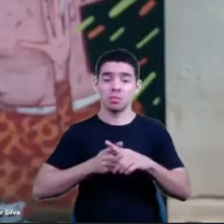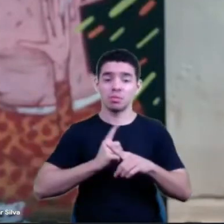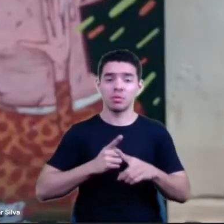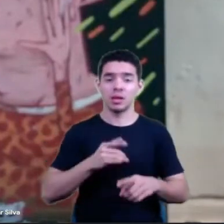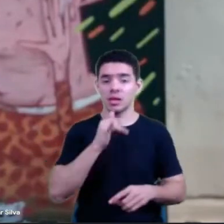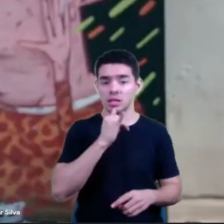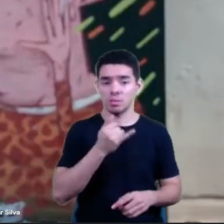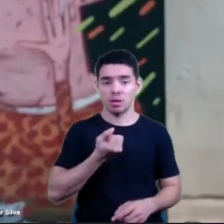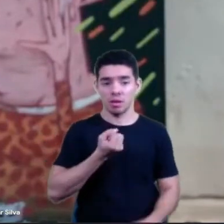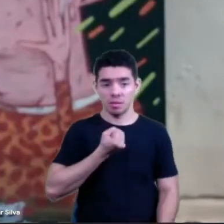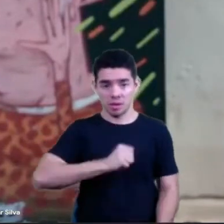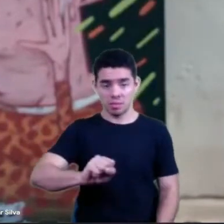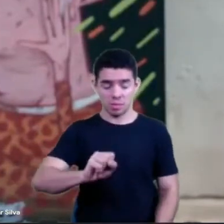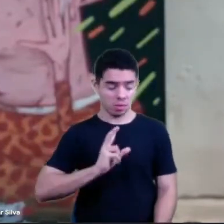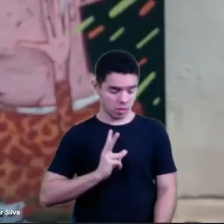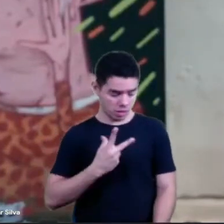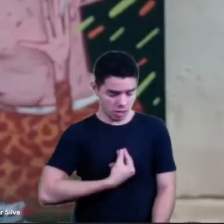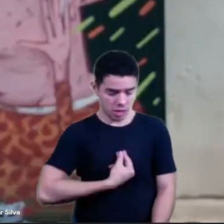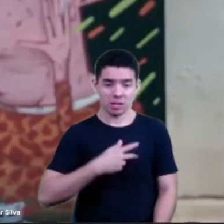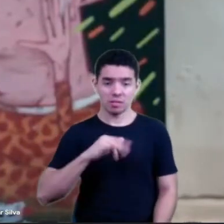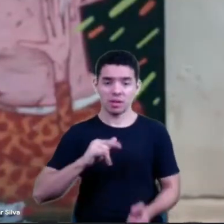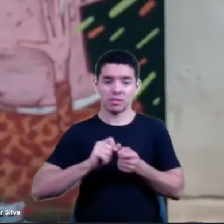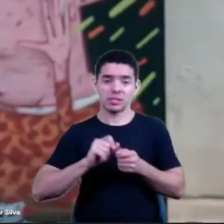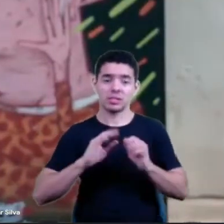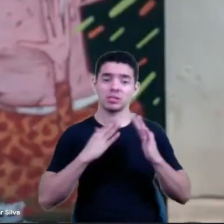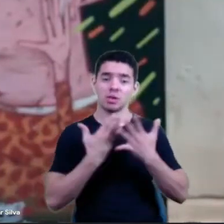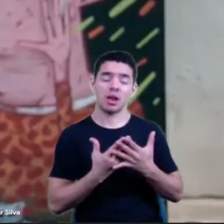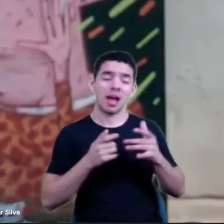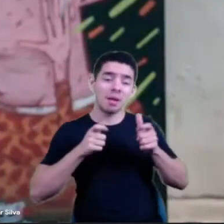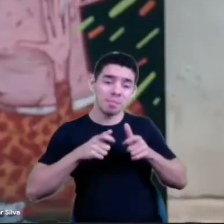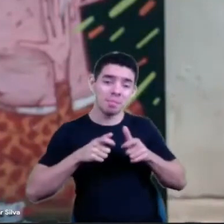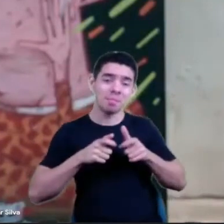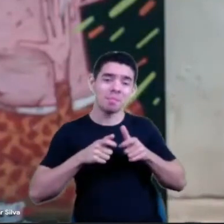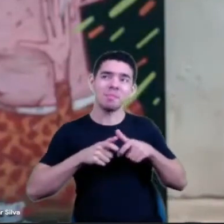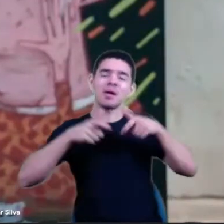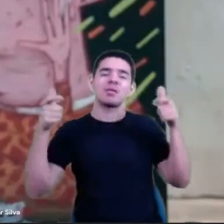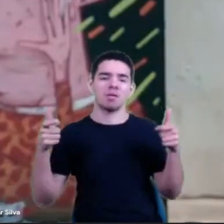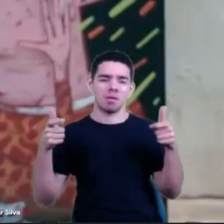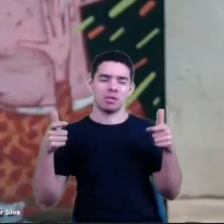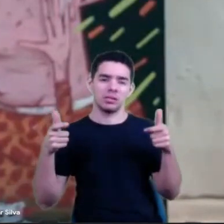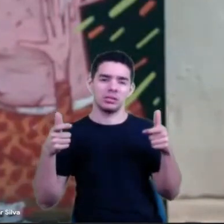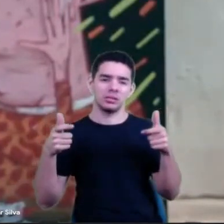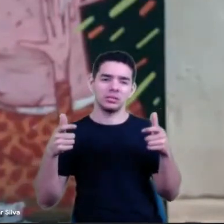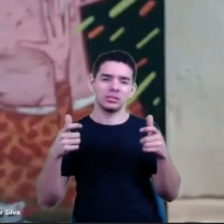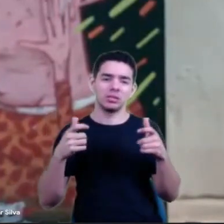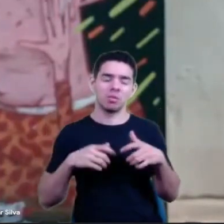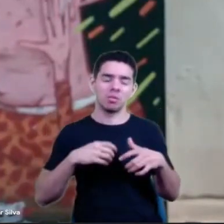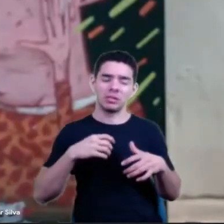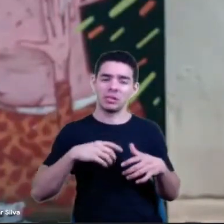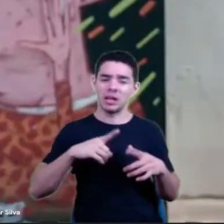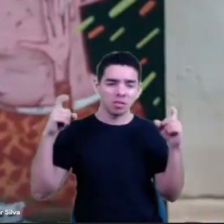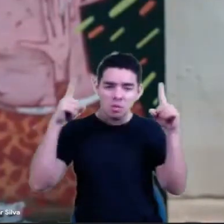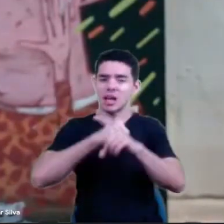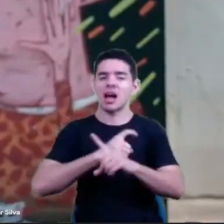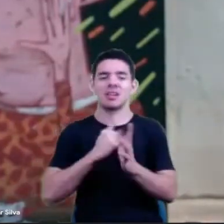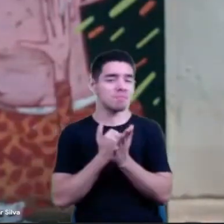assim, o enfrentamento que um trans vai ter que fazer para estar na escola é maior nesse sentido, e principalmente nesse momento, né? Nesse